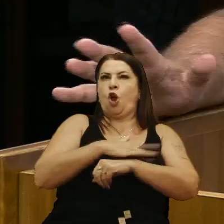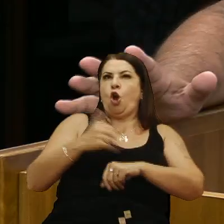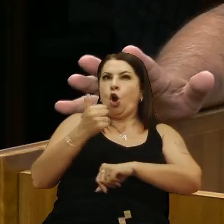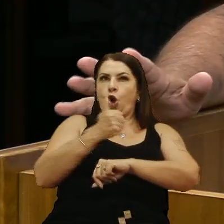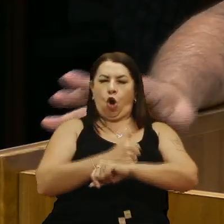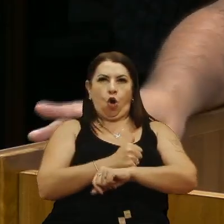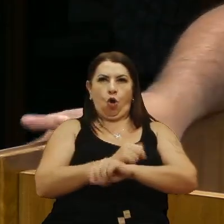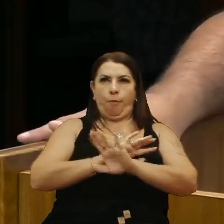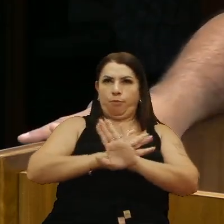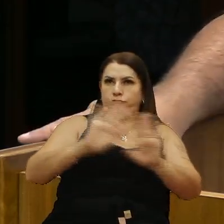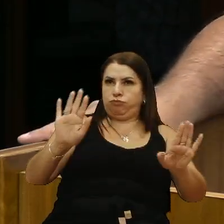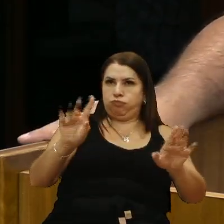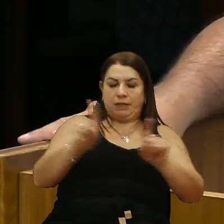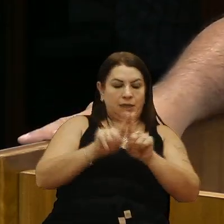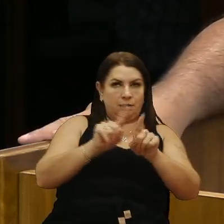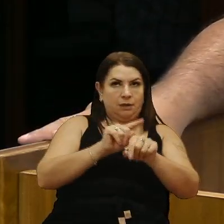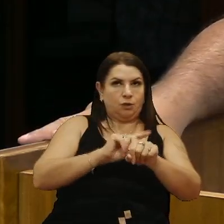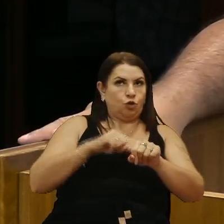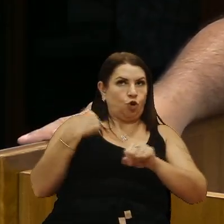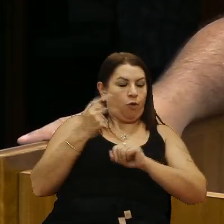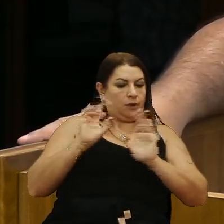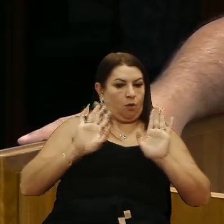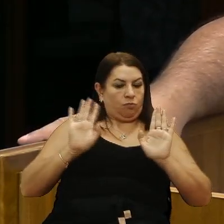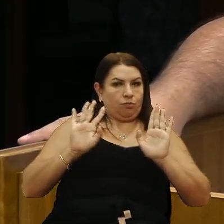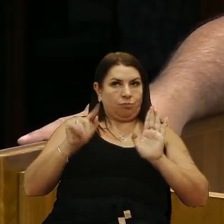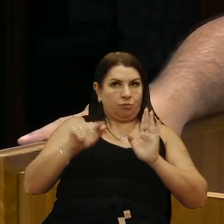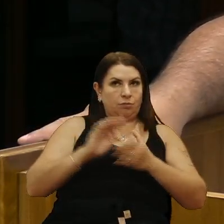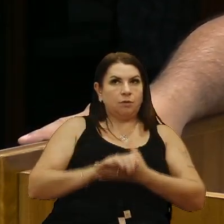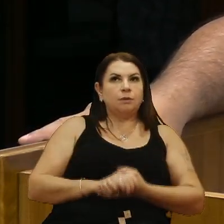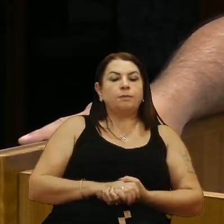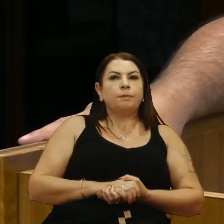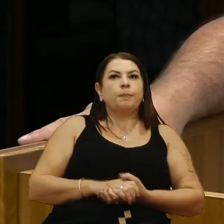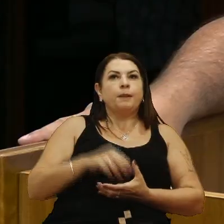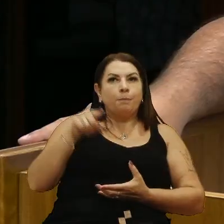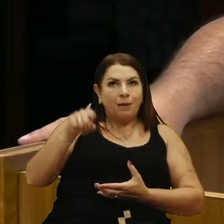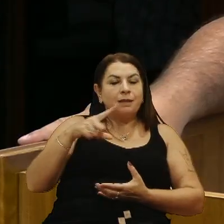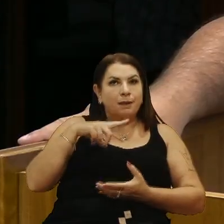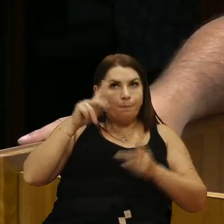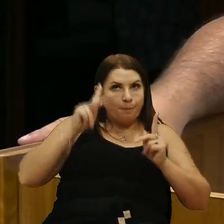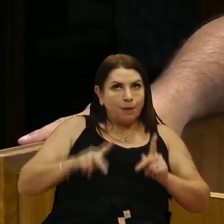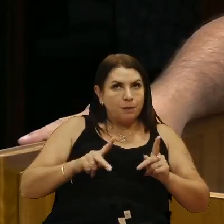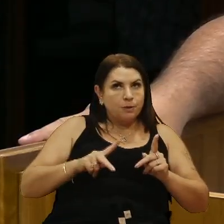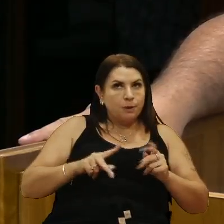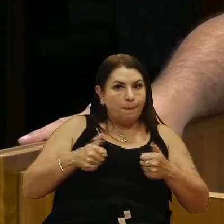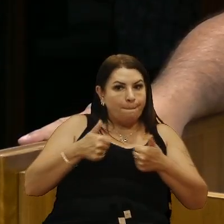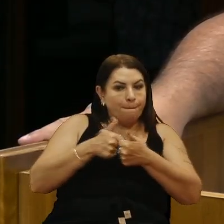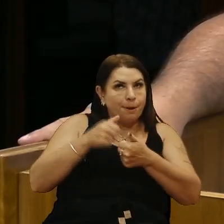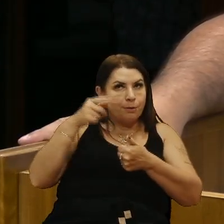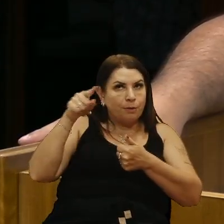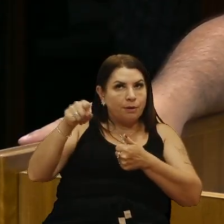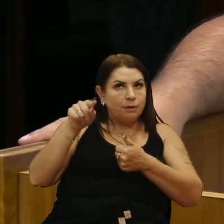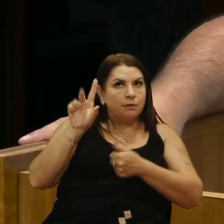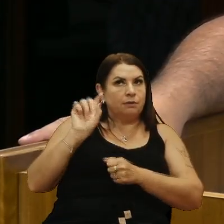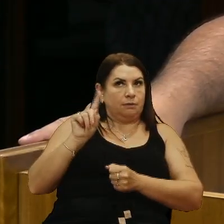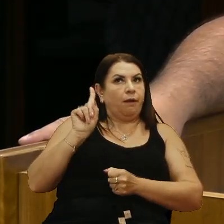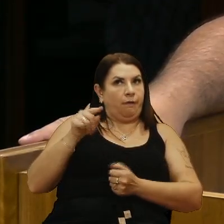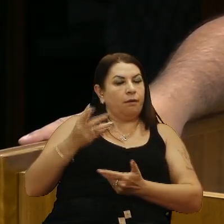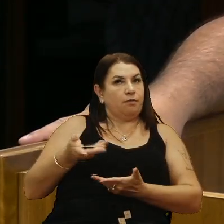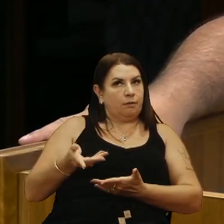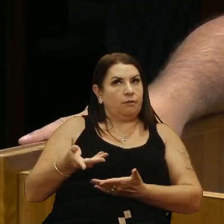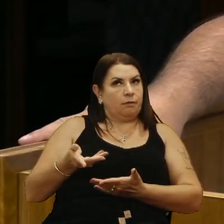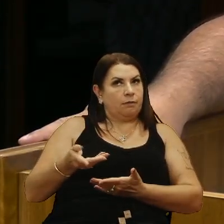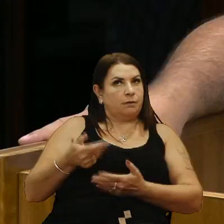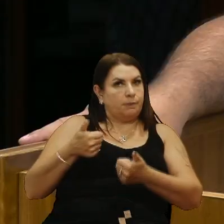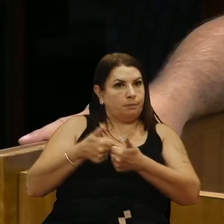de tapetão. Nós não. Mas tem gente próximo a ele que é.